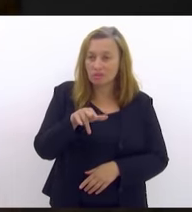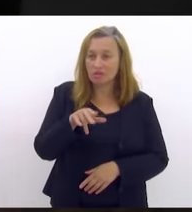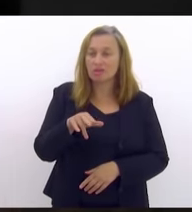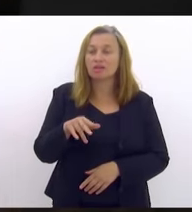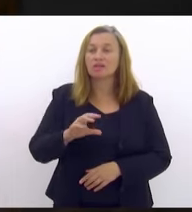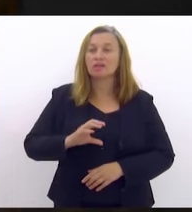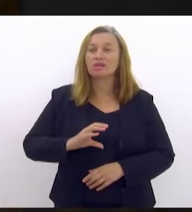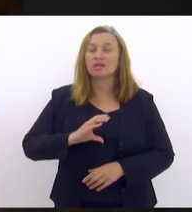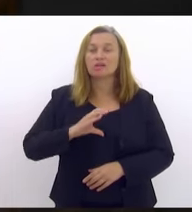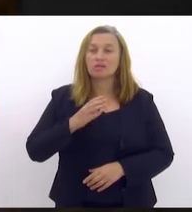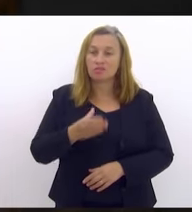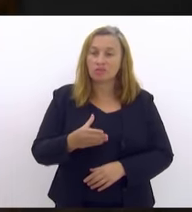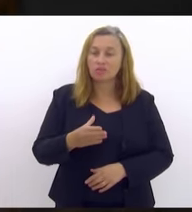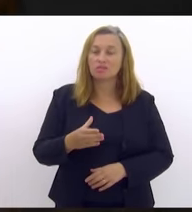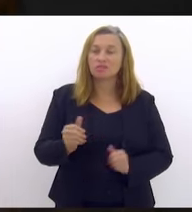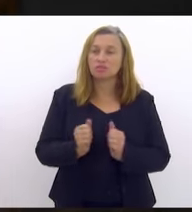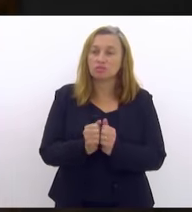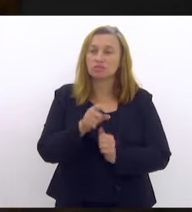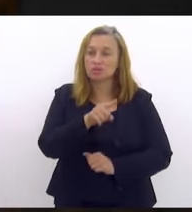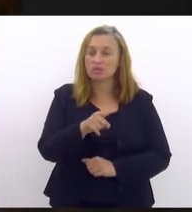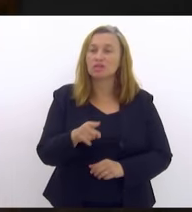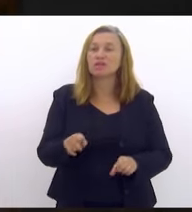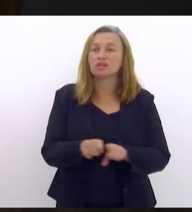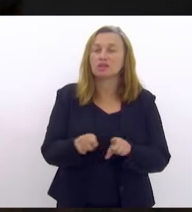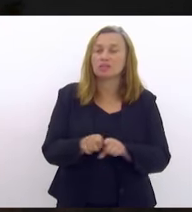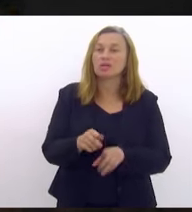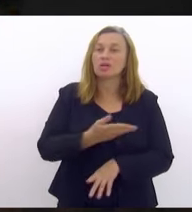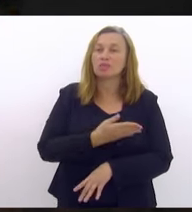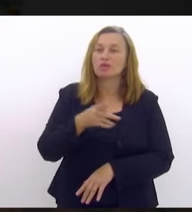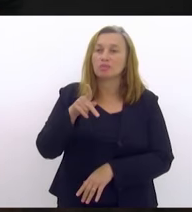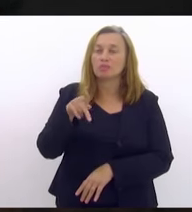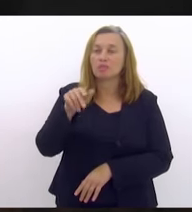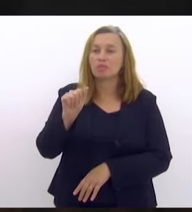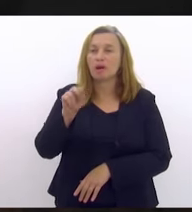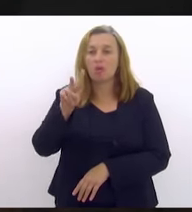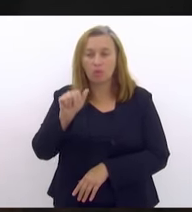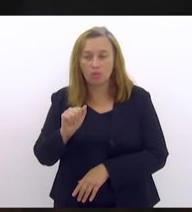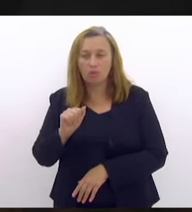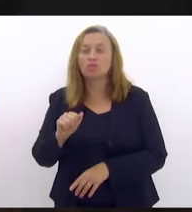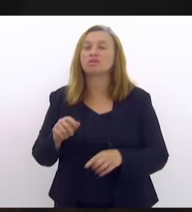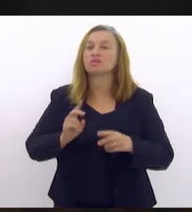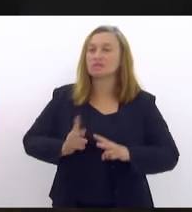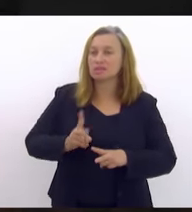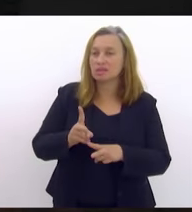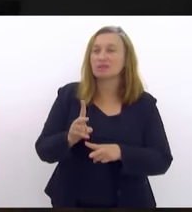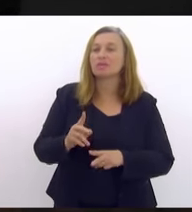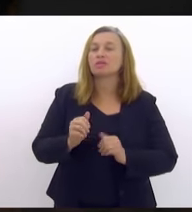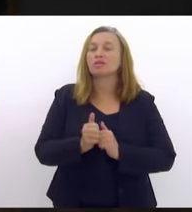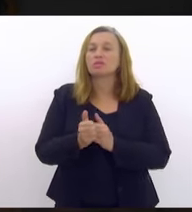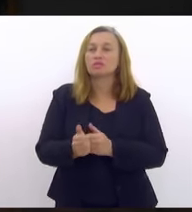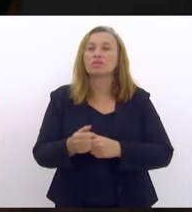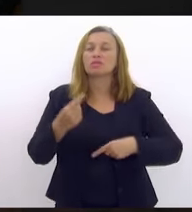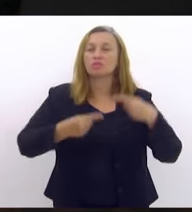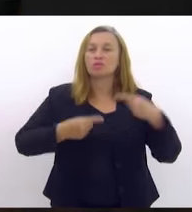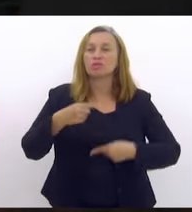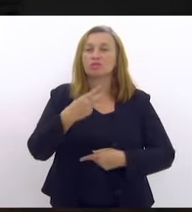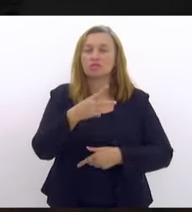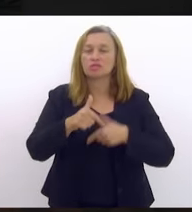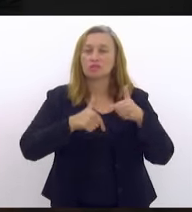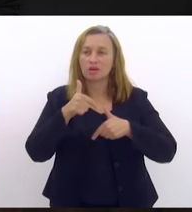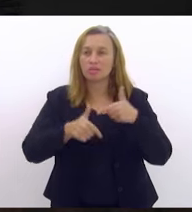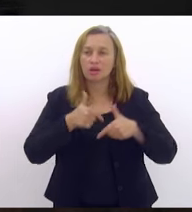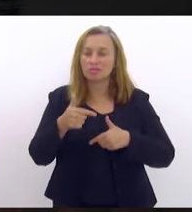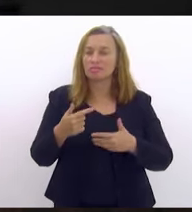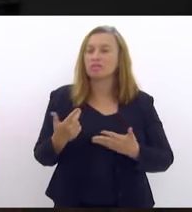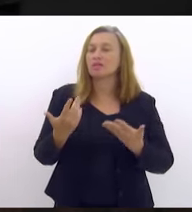uma guerreira ao seu lado, e o nosso amigo Paulo também, que estava presente aqui, que está sempre na condução política do seu mandato,